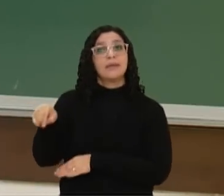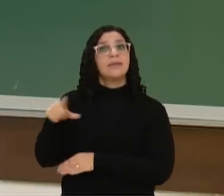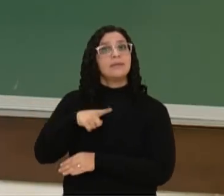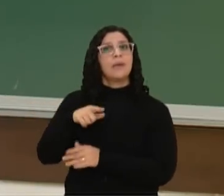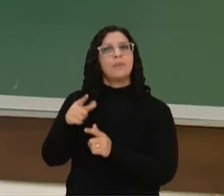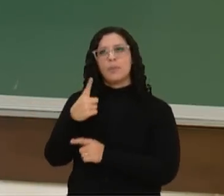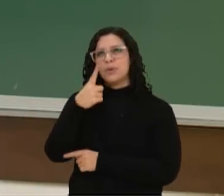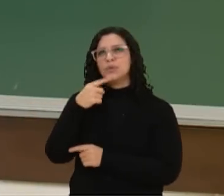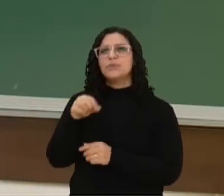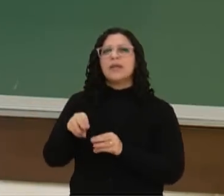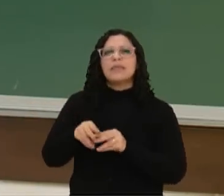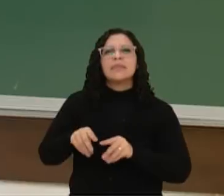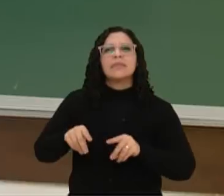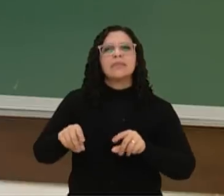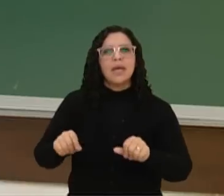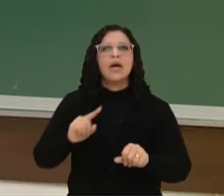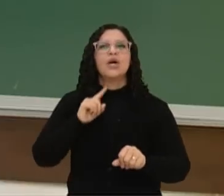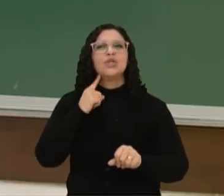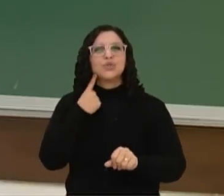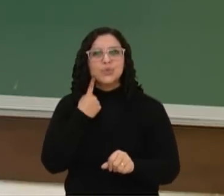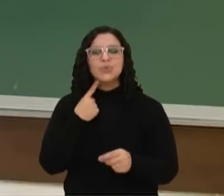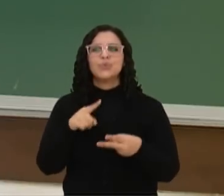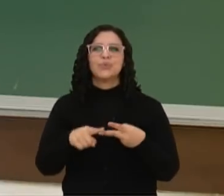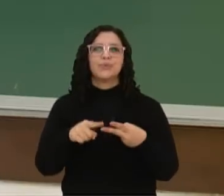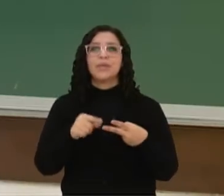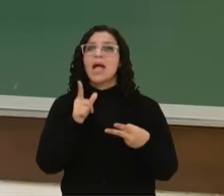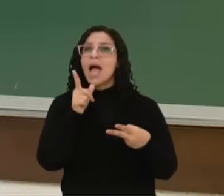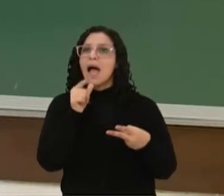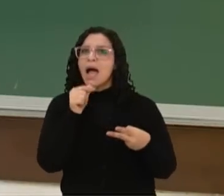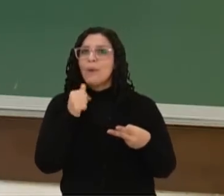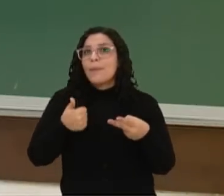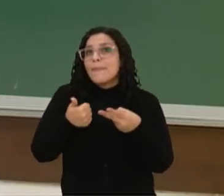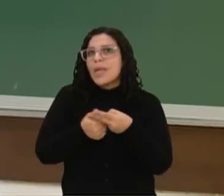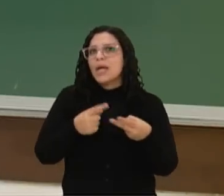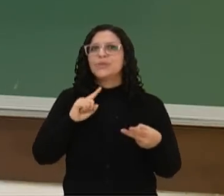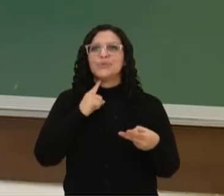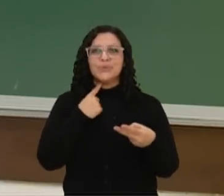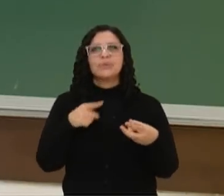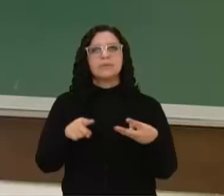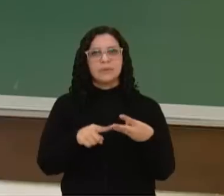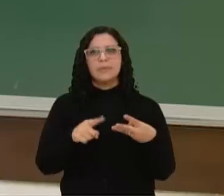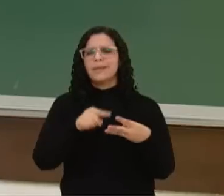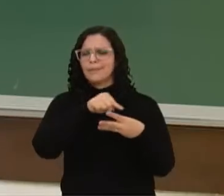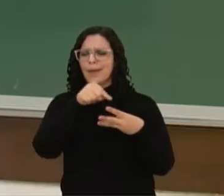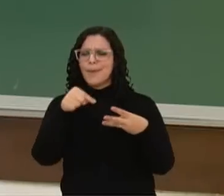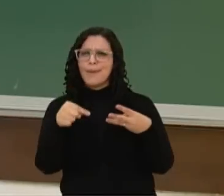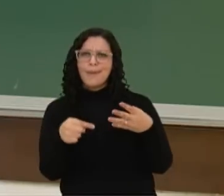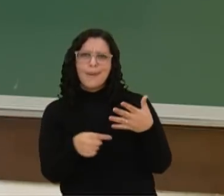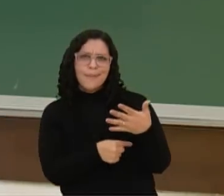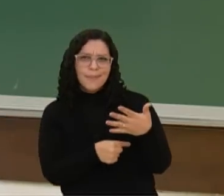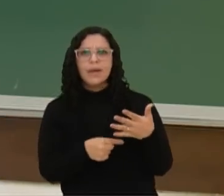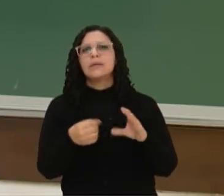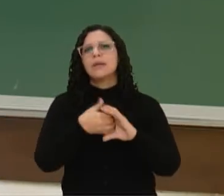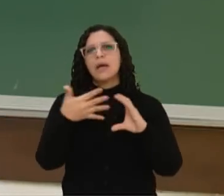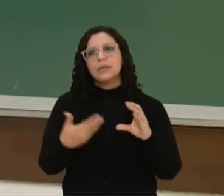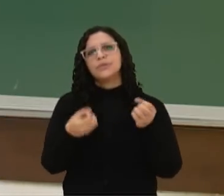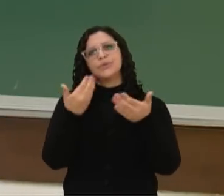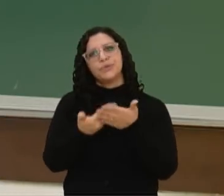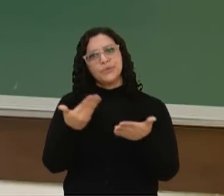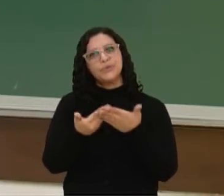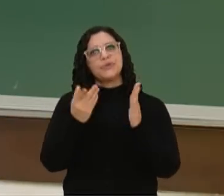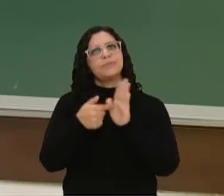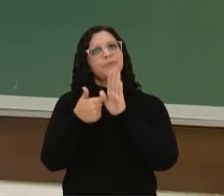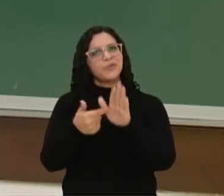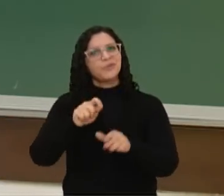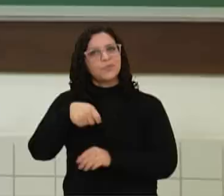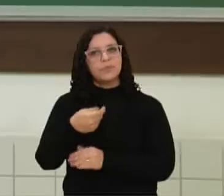provavelmente, poluição do solo, a poluição de algum curso d'água que tem ali por perto. Então, são todas aquelas características que a gente estudou